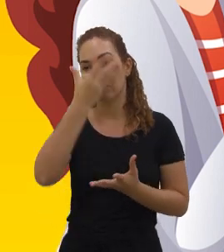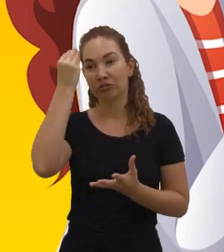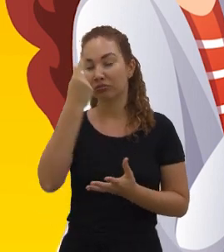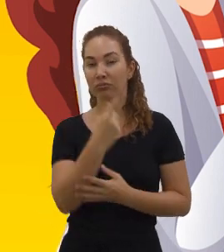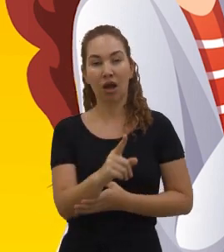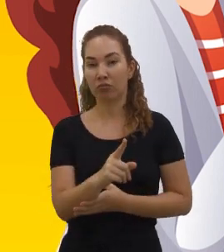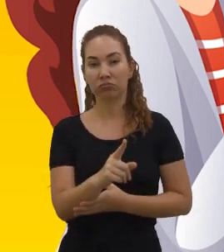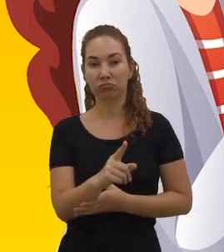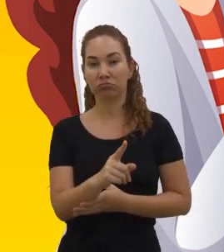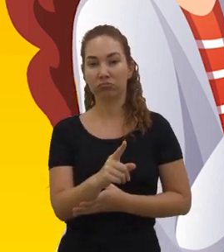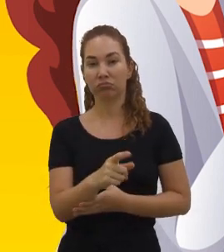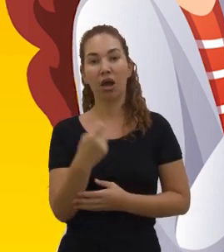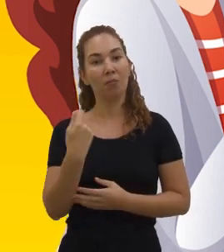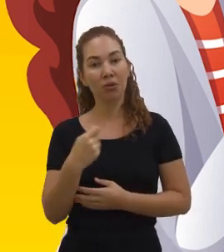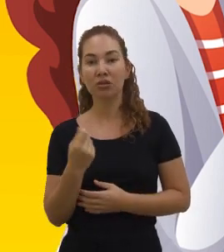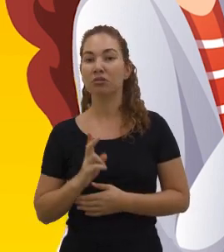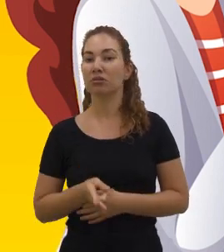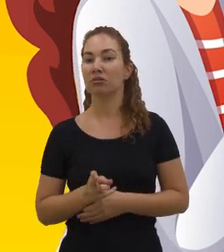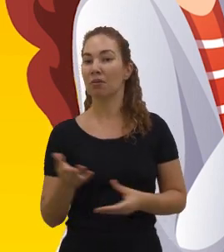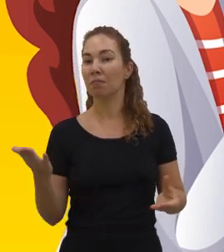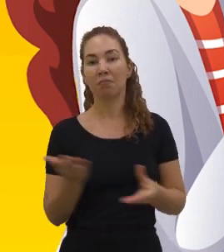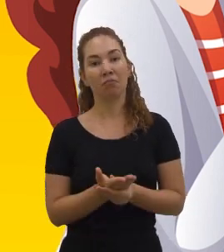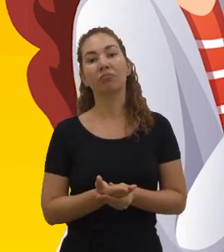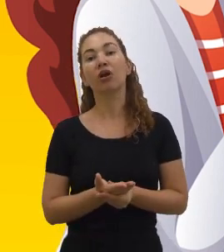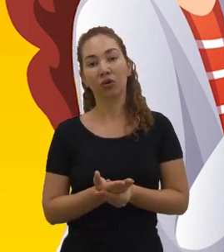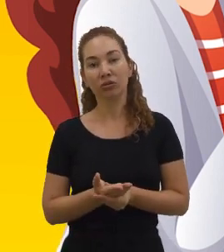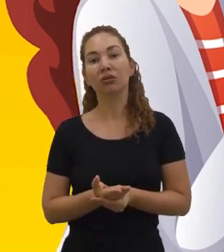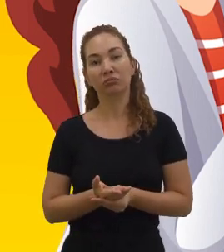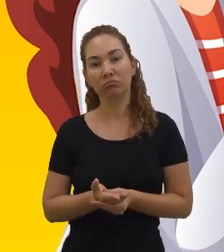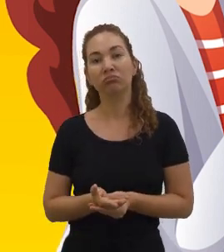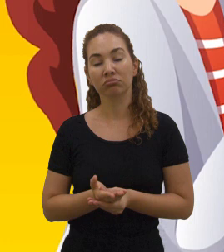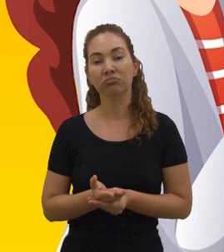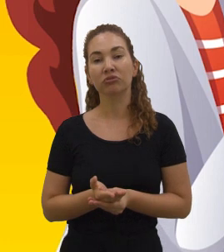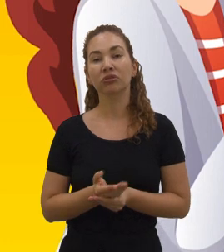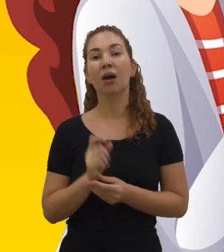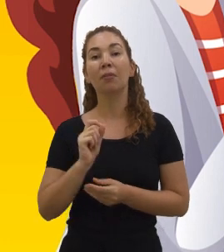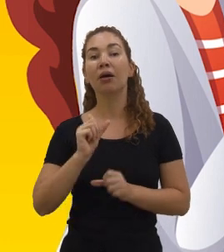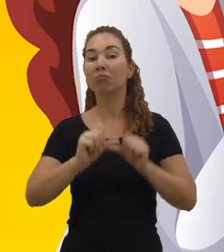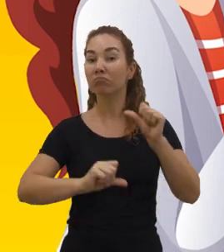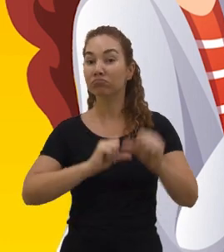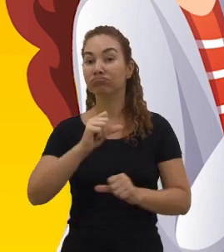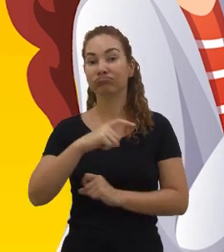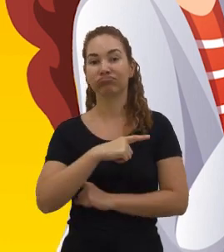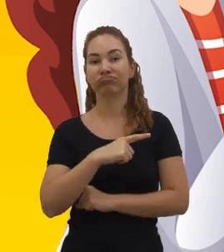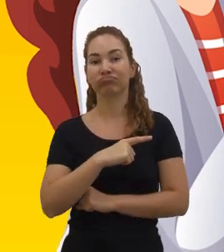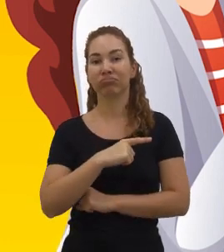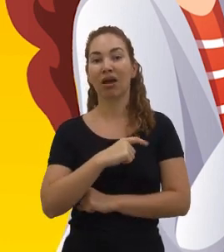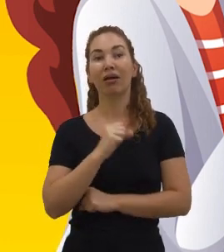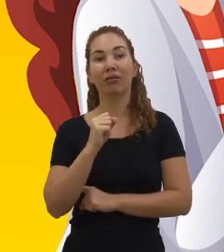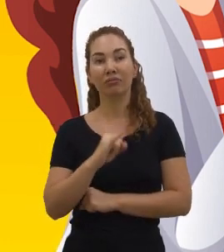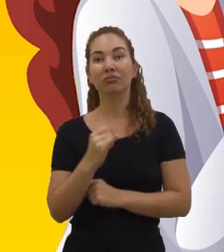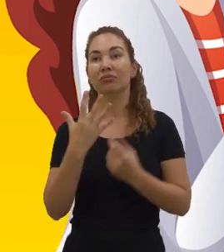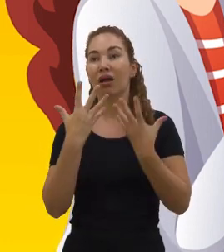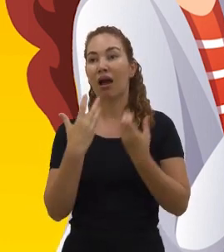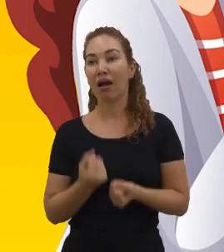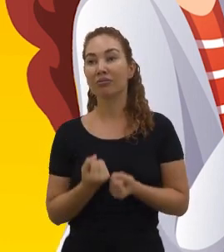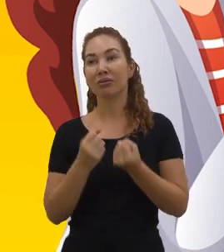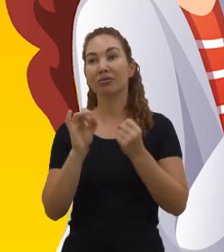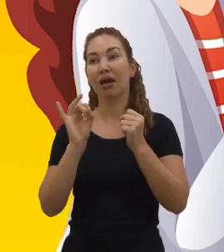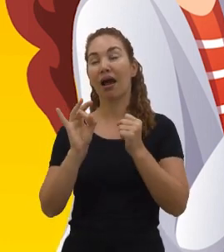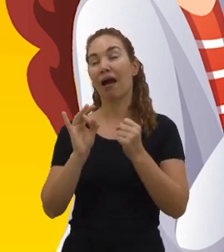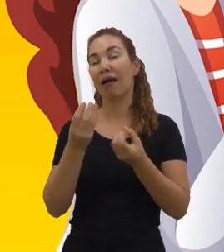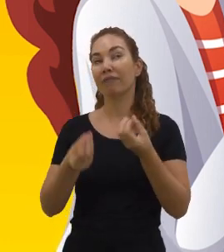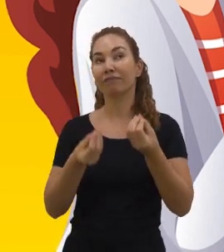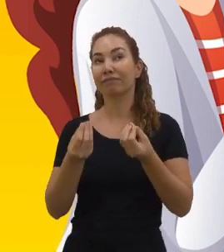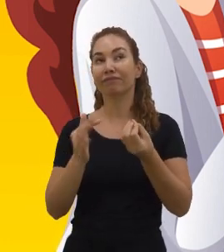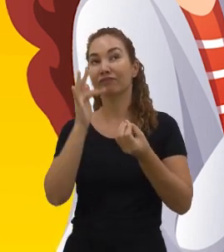realmente tem que sempre tomar medidas para que isso mude. Senão nada vai mudar. A gente vai naturalizar esse